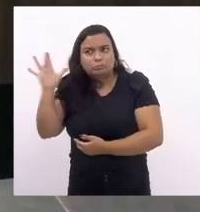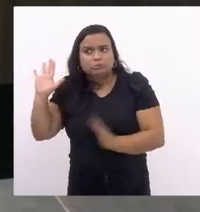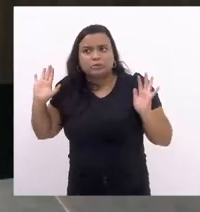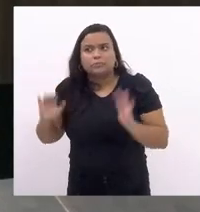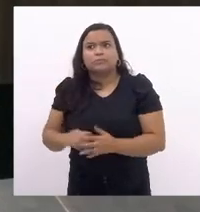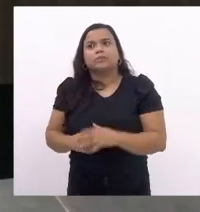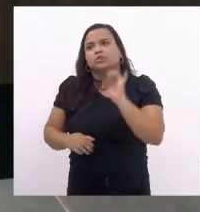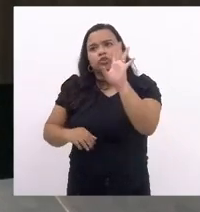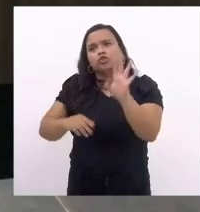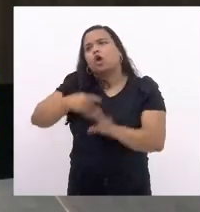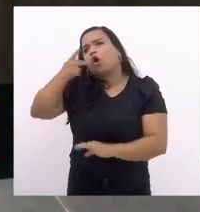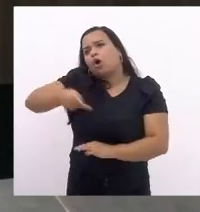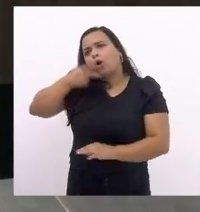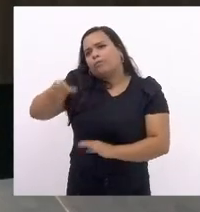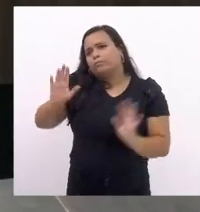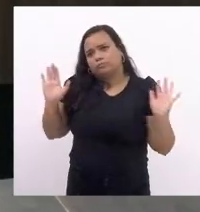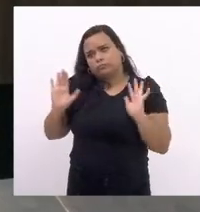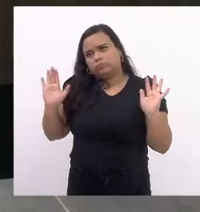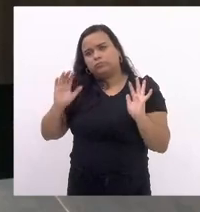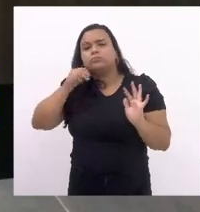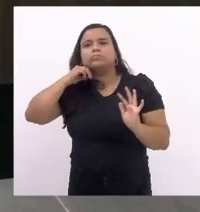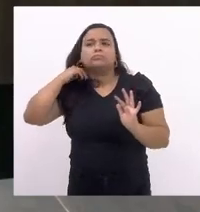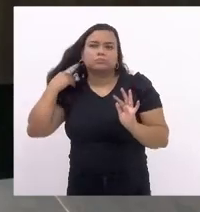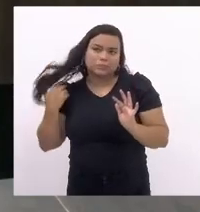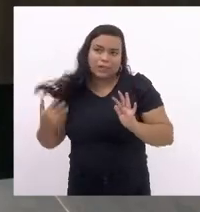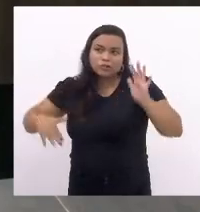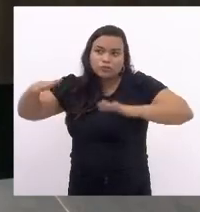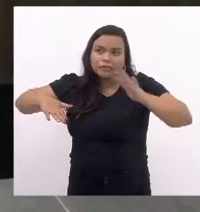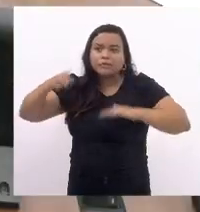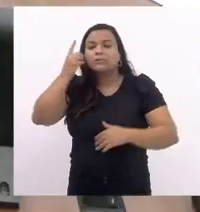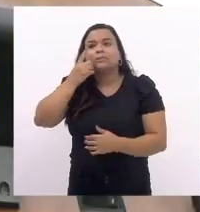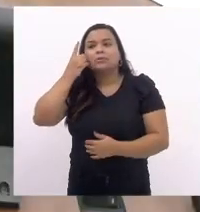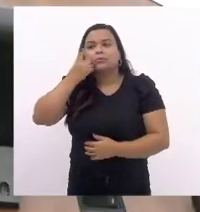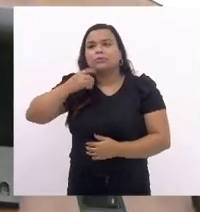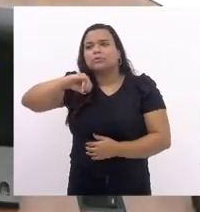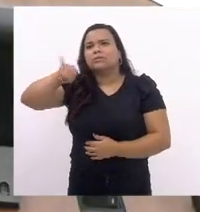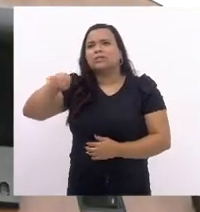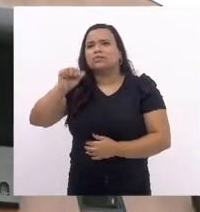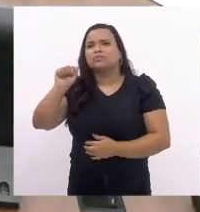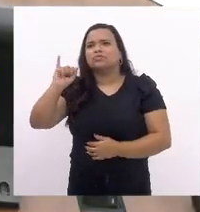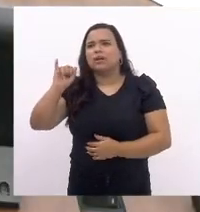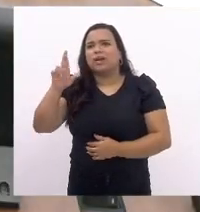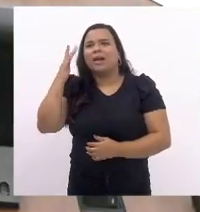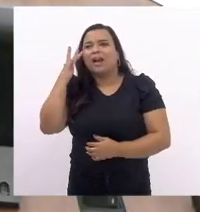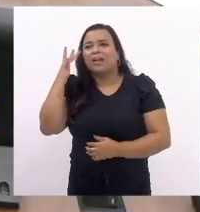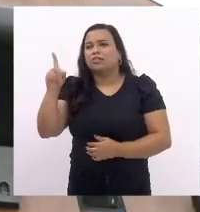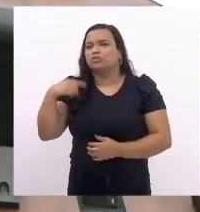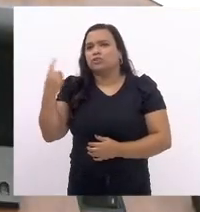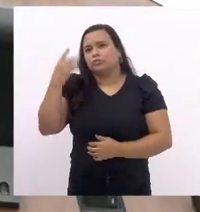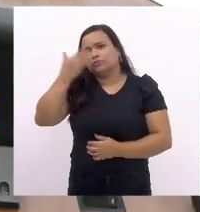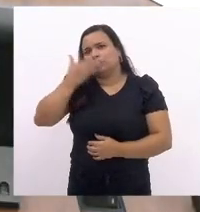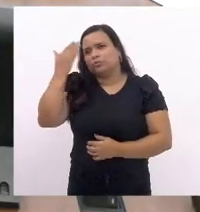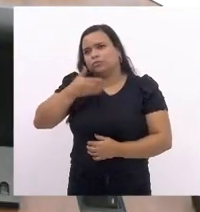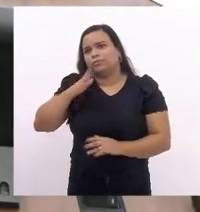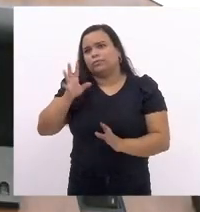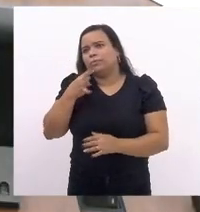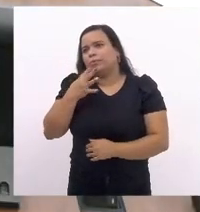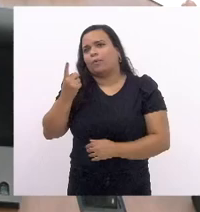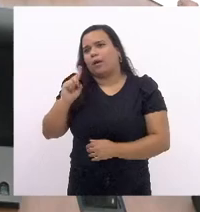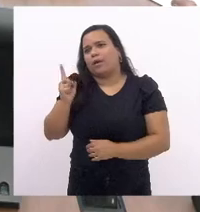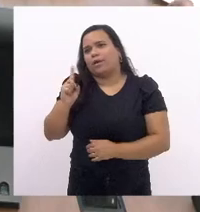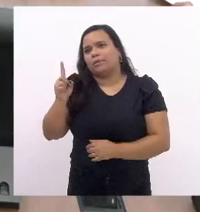Não, estou só comentando, porque às vezes o deputado Jair Bittencourt primeiro momento acha era... que a gente já não rodou um pouco nesse estado.